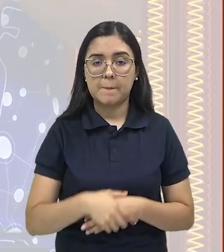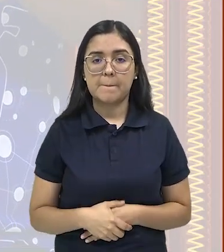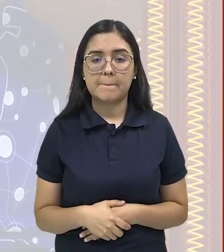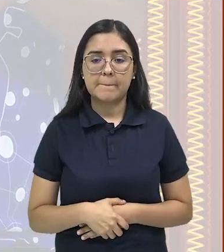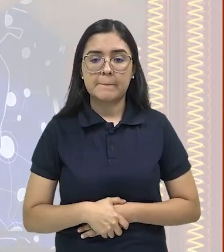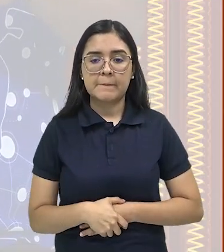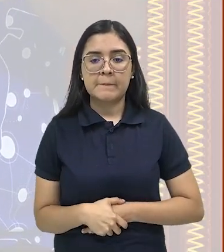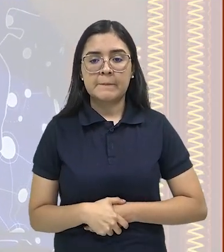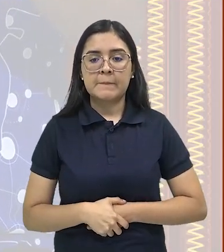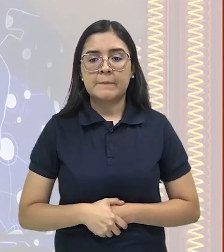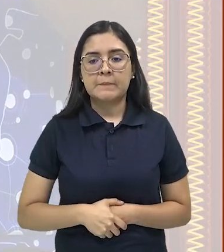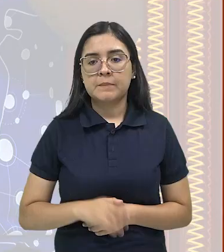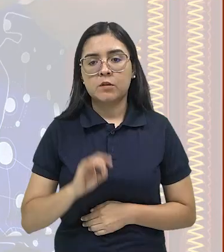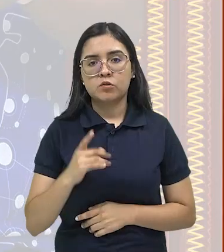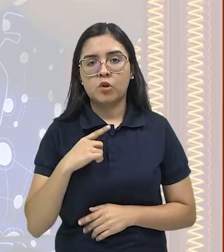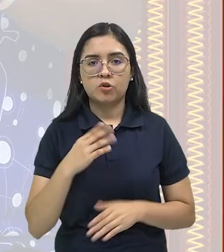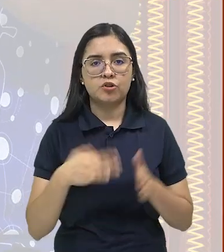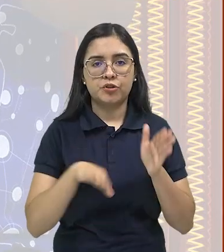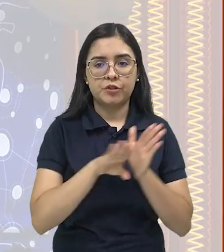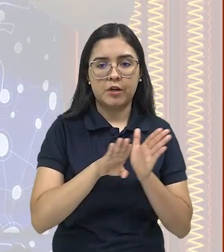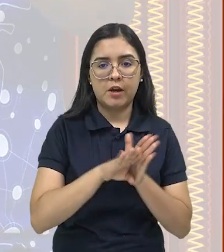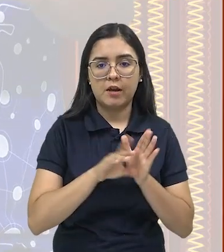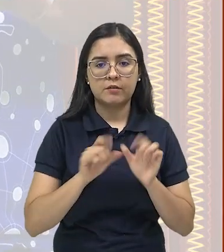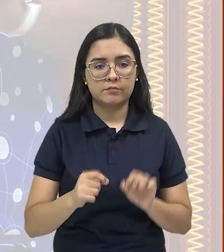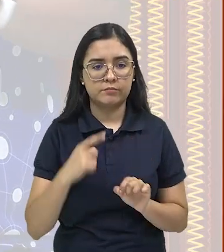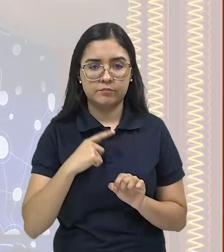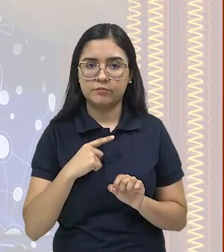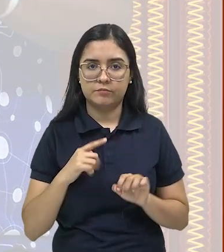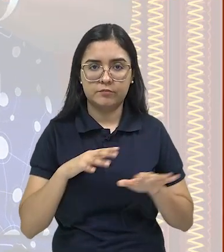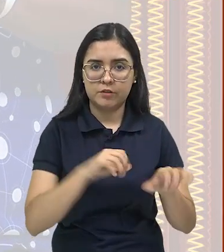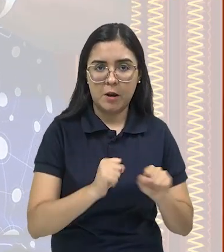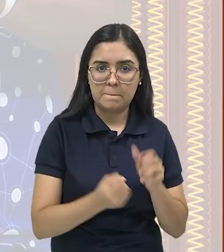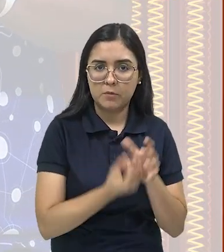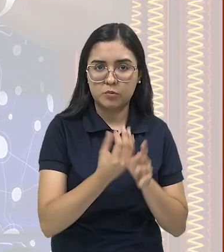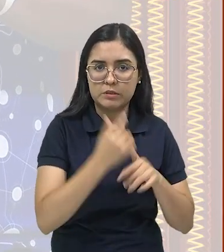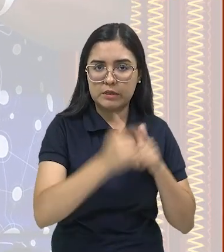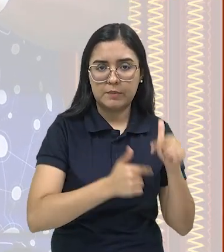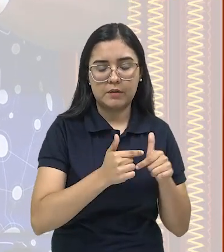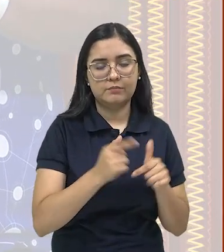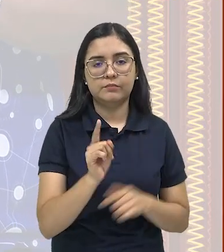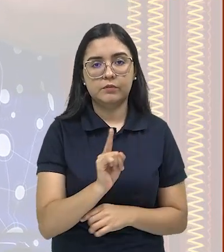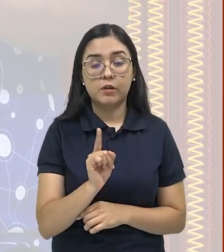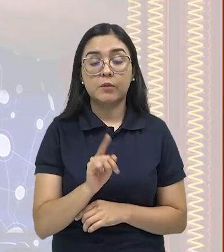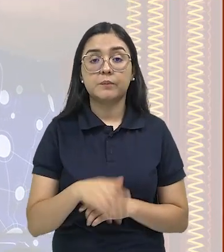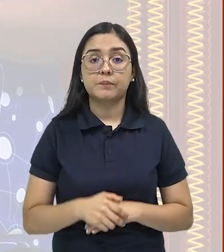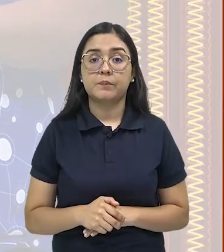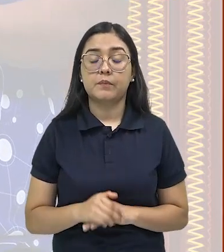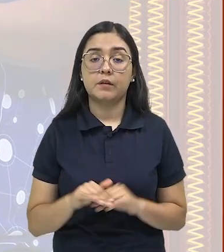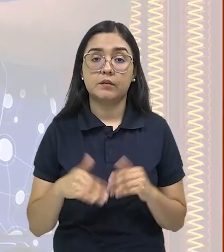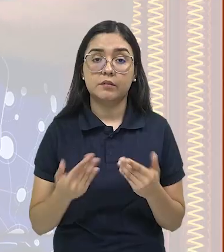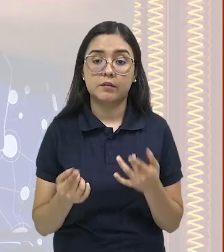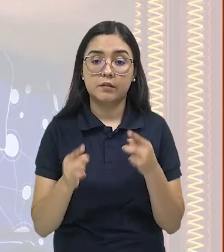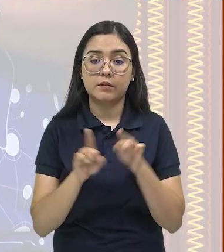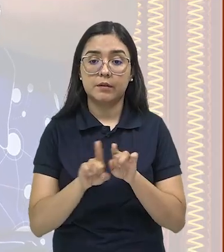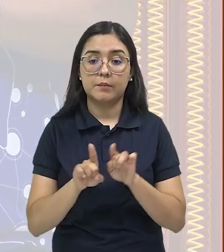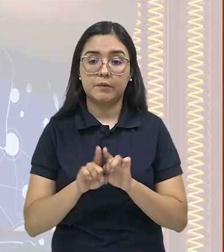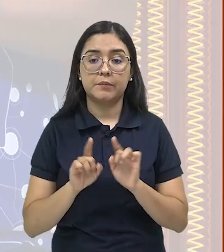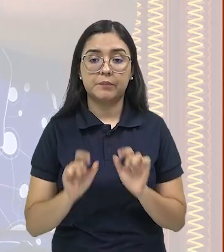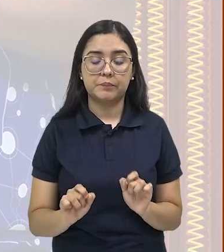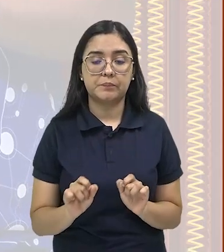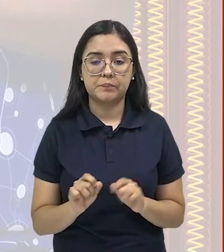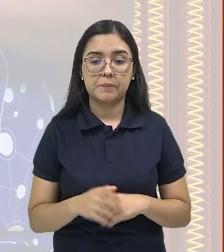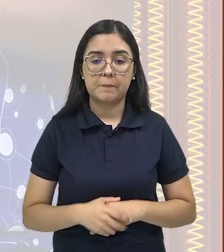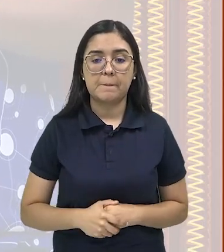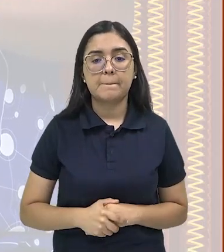posse da terra. Não era mais só você chegar e simplesmente ocupar e produzir, tá bom? Então, claro que isso vai impedir que